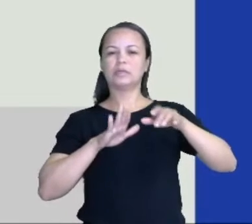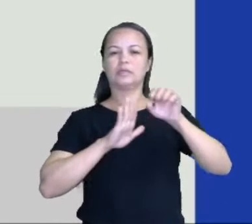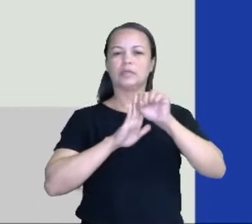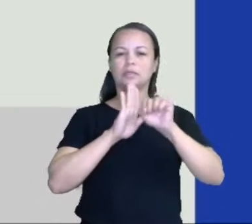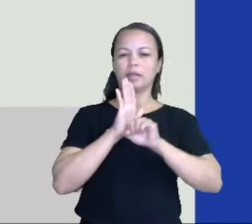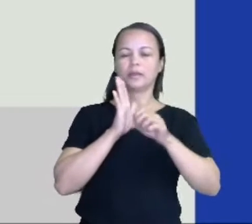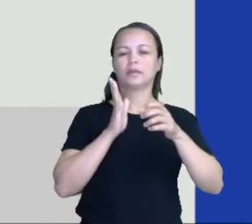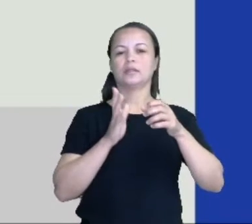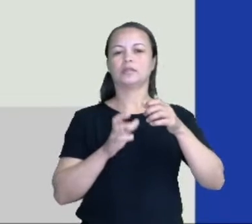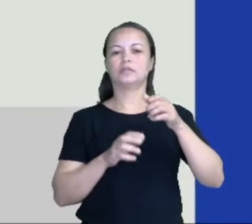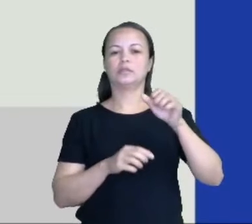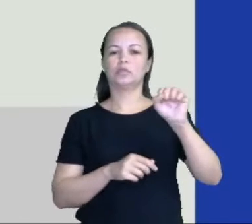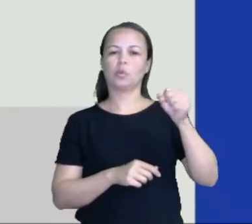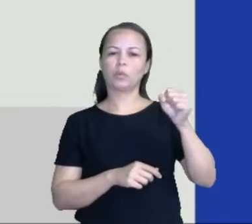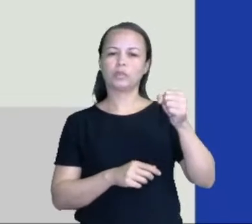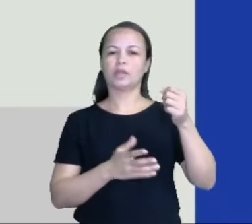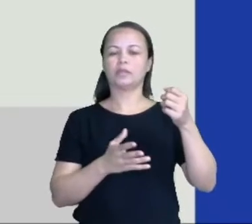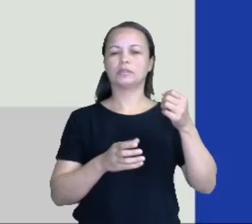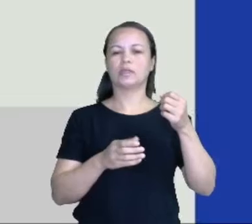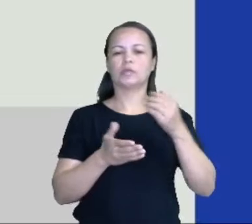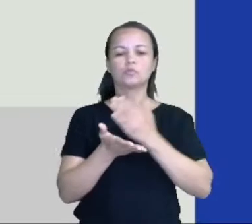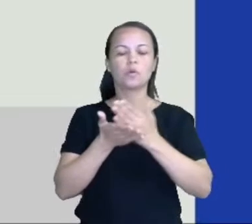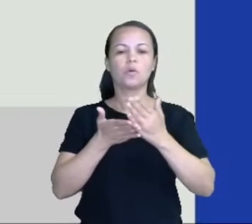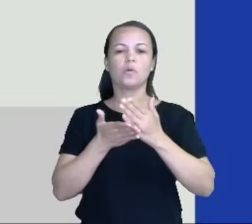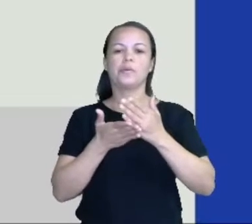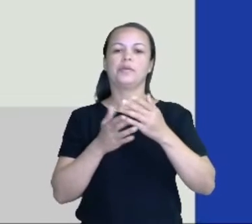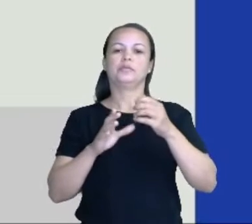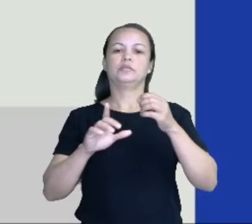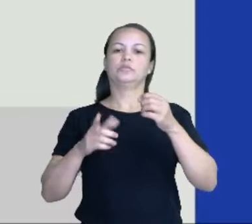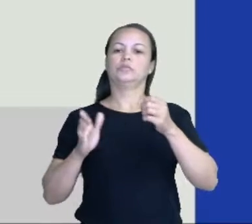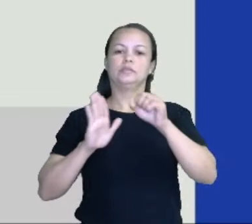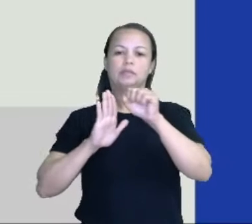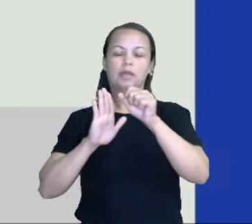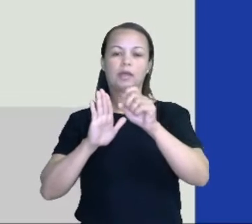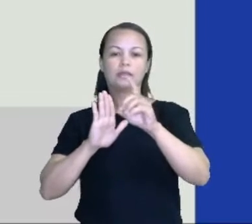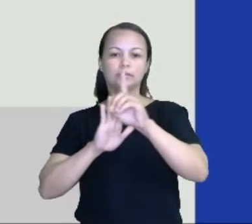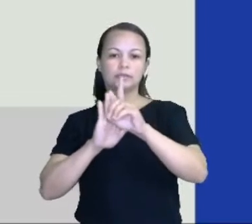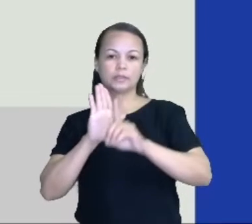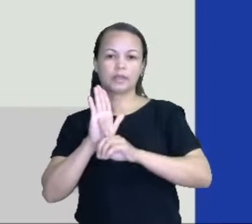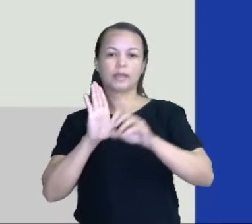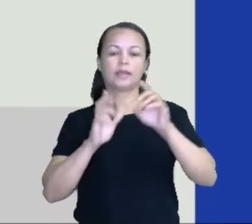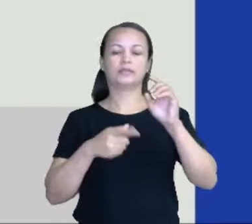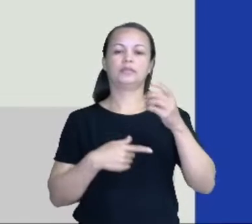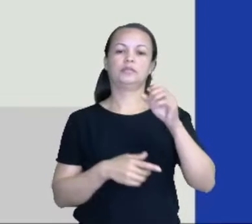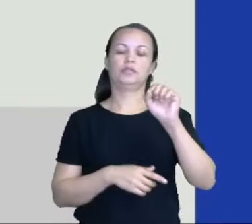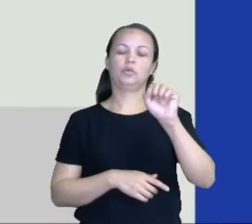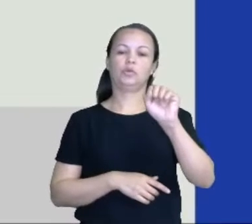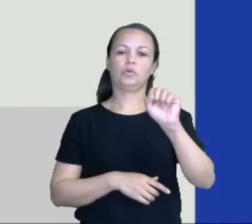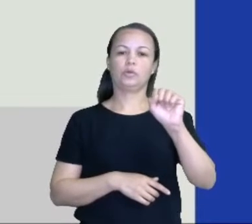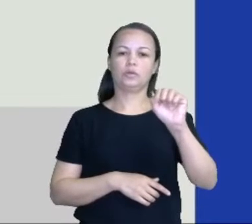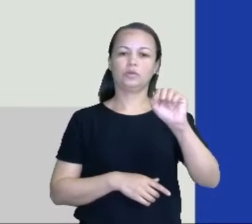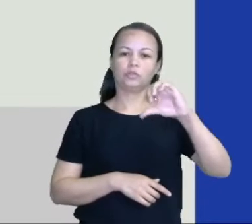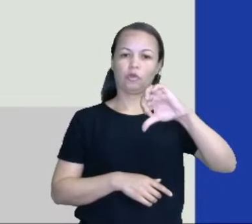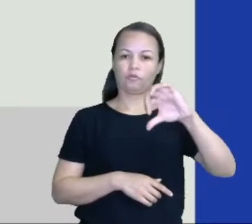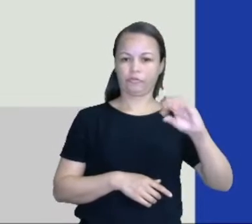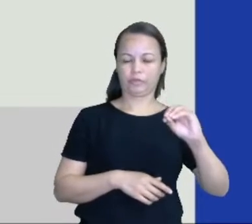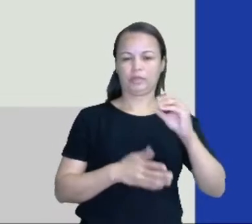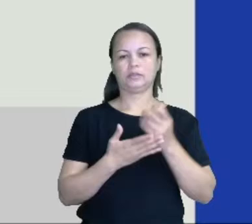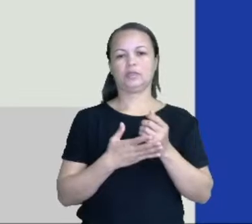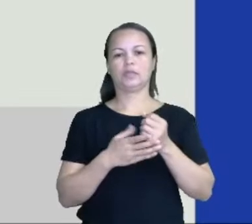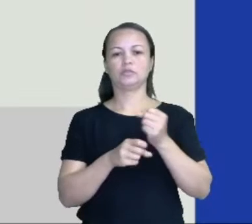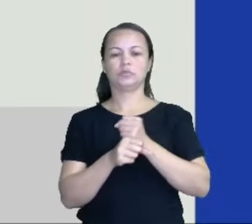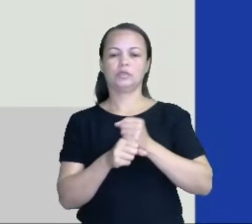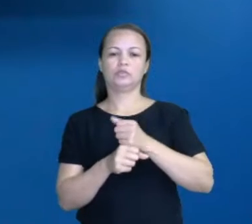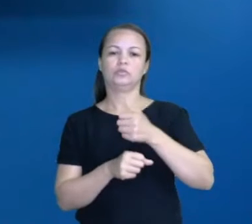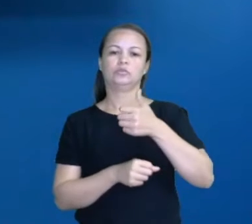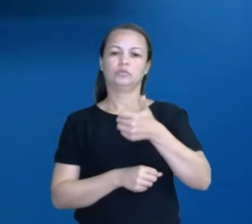80, no início da década de 90, quando dispara nos décadas de 2000, 2010. Então, os volumes hoje